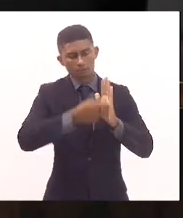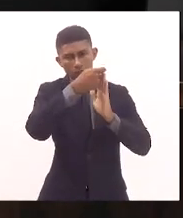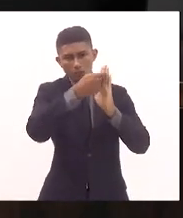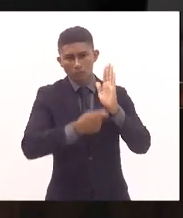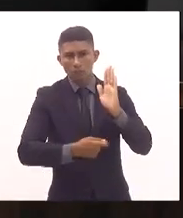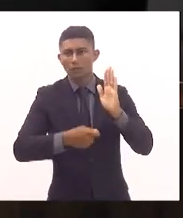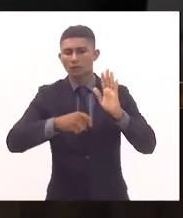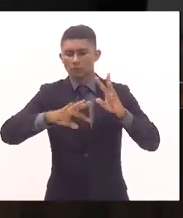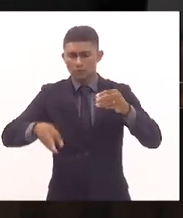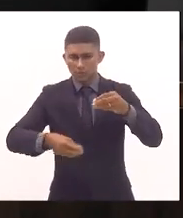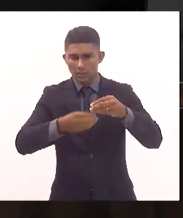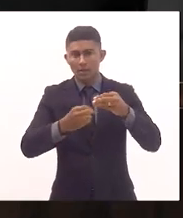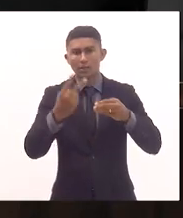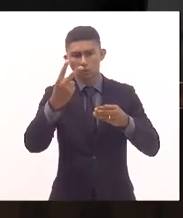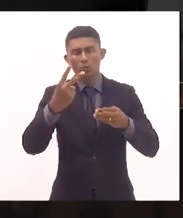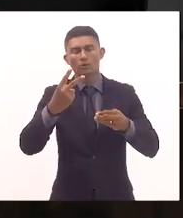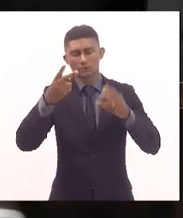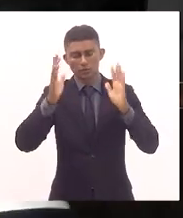que tiveram acordo.